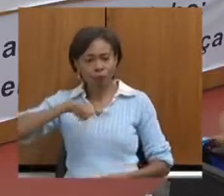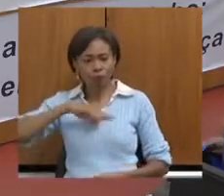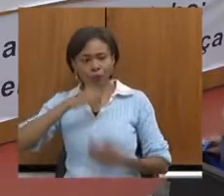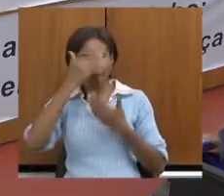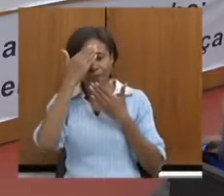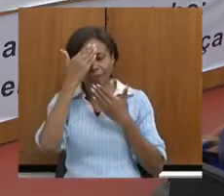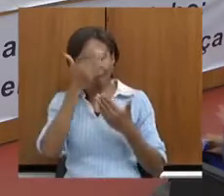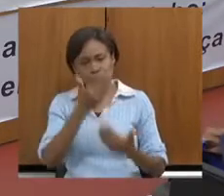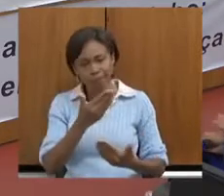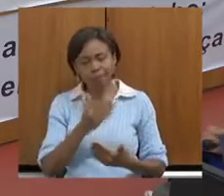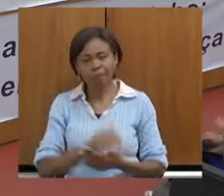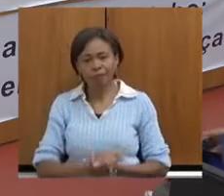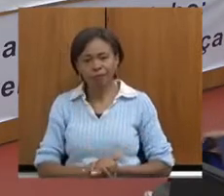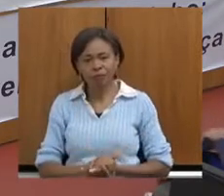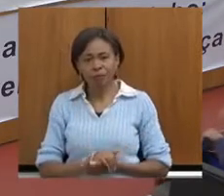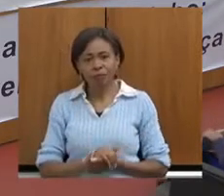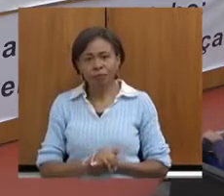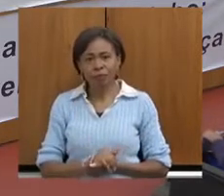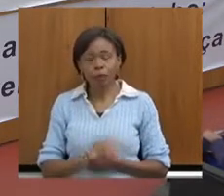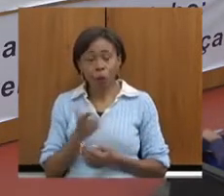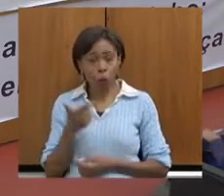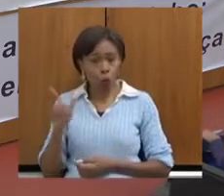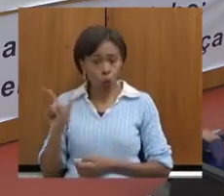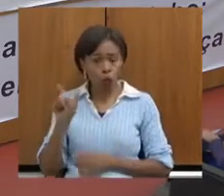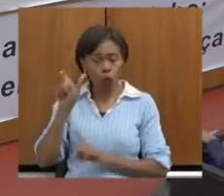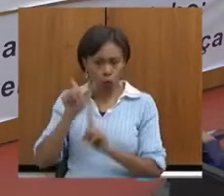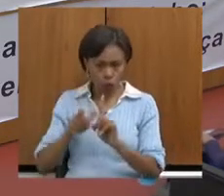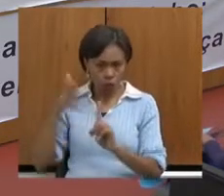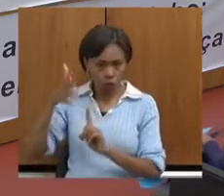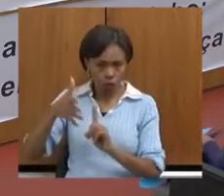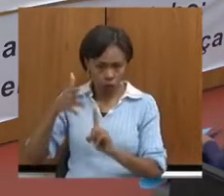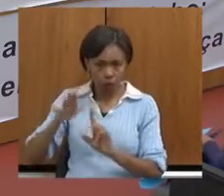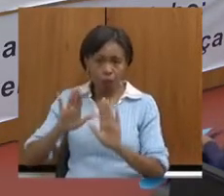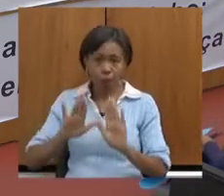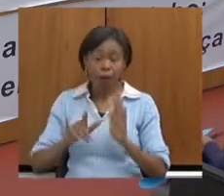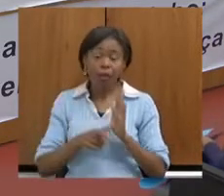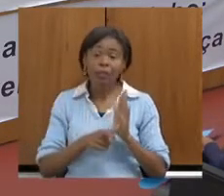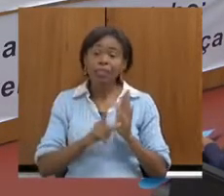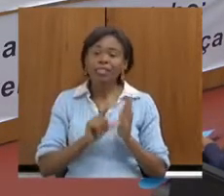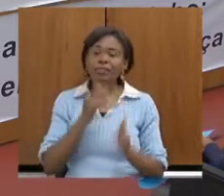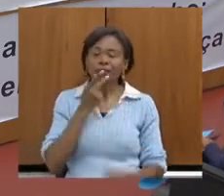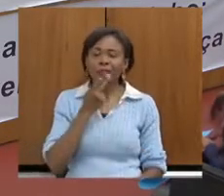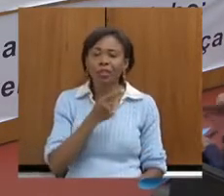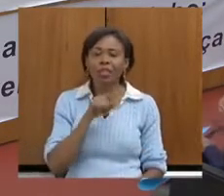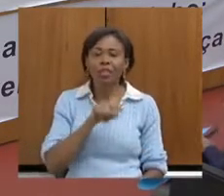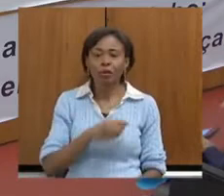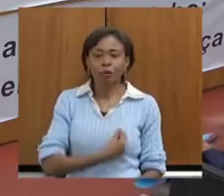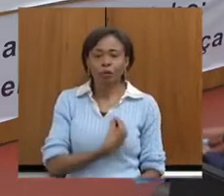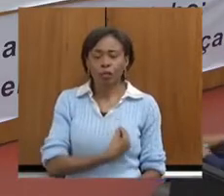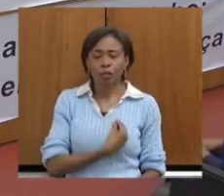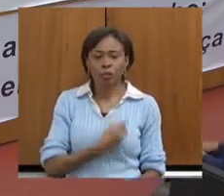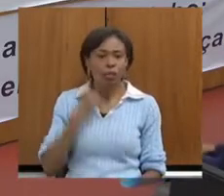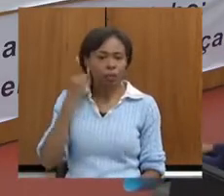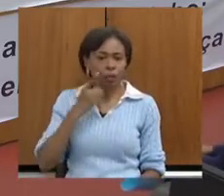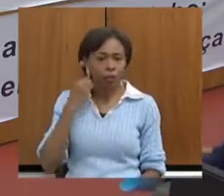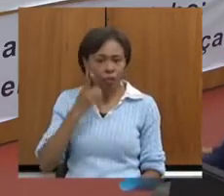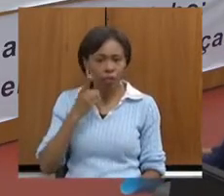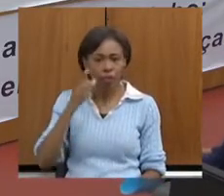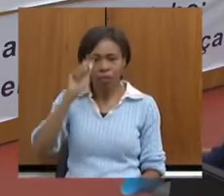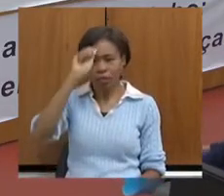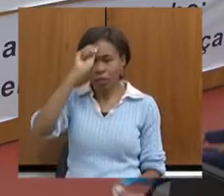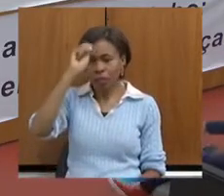e antes nós passávamos para o nosso próximo convidado registrar a presença que conosco da deputada estadual Ana Paula